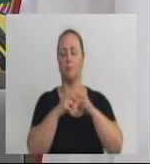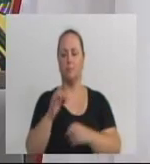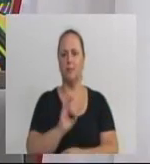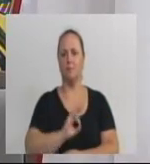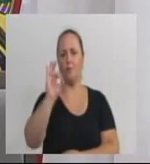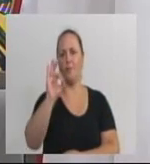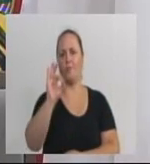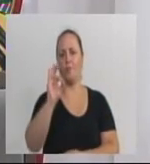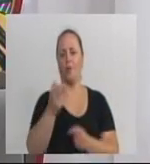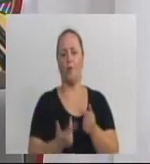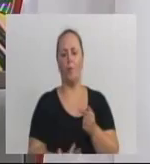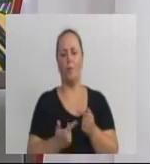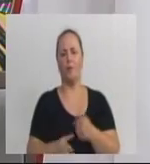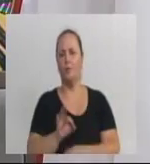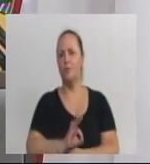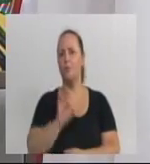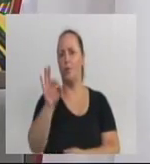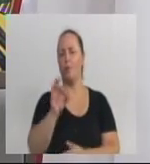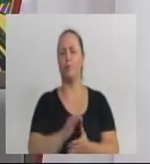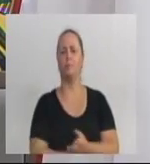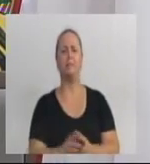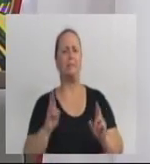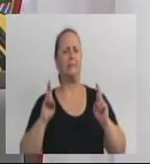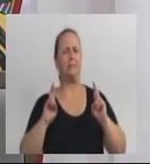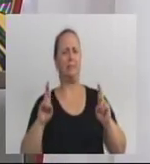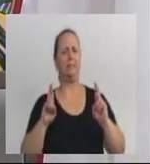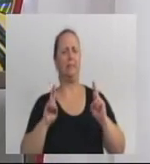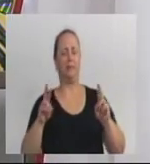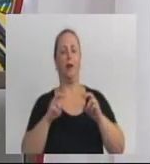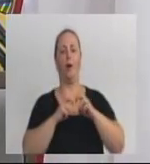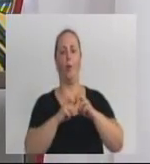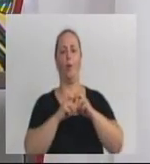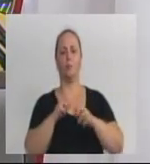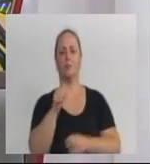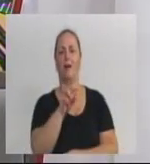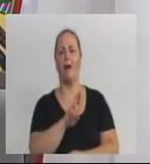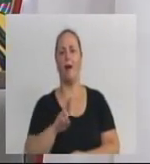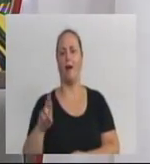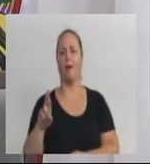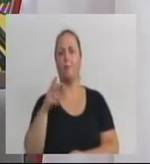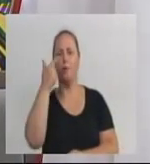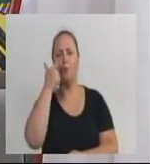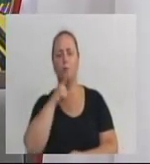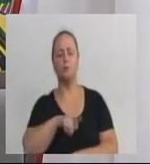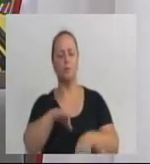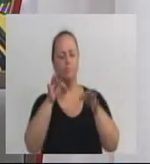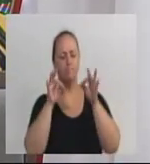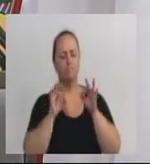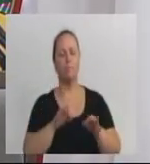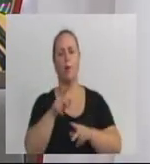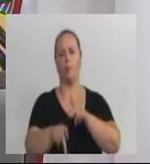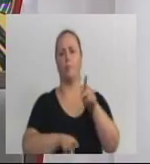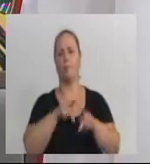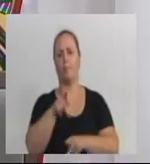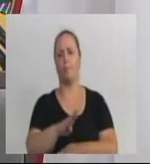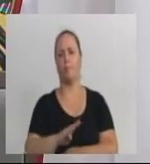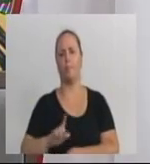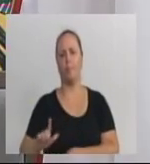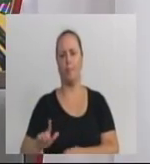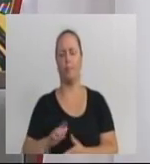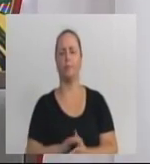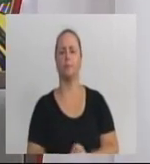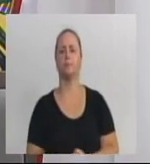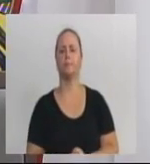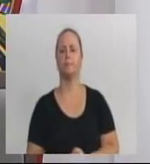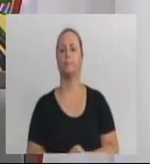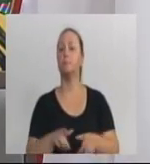de qualidade, quem sabe até ônibus com ar-condicionados aí para bem atender a população de nossa cidade. Quero também solicitar ao